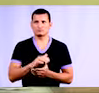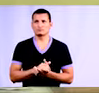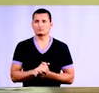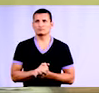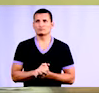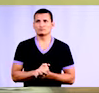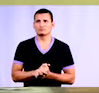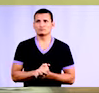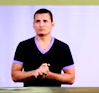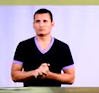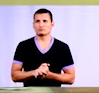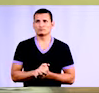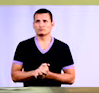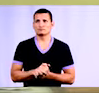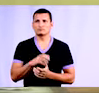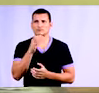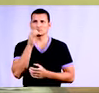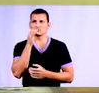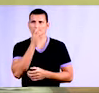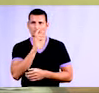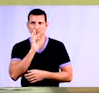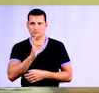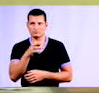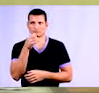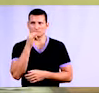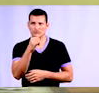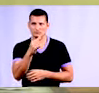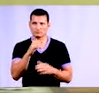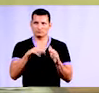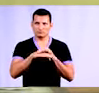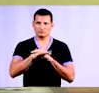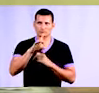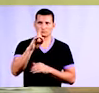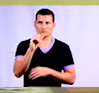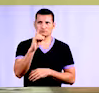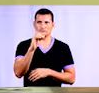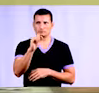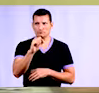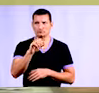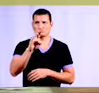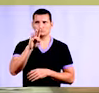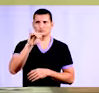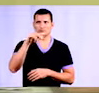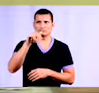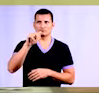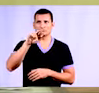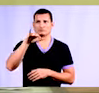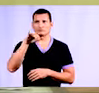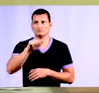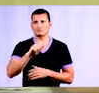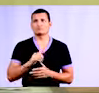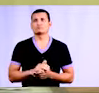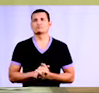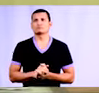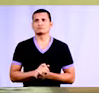respondeu o seguinte: composto de circuitos eletrônicos que armazenam dados na formação binária. Está correto, sendo